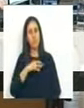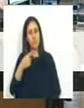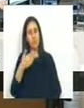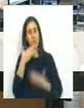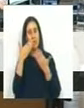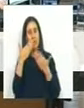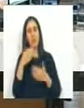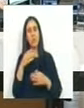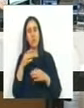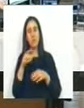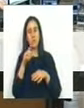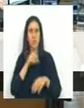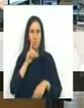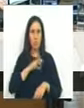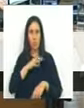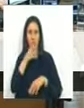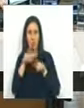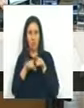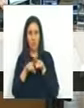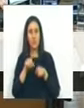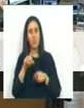participar em nome do grupo parlamentar do PST. E